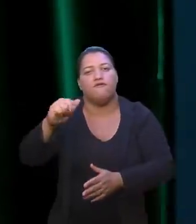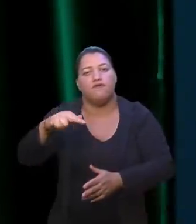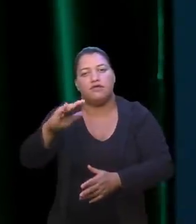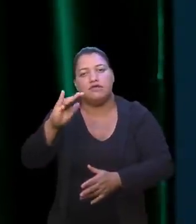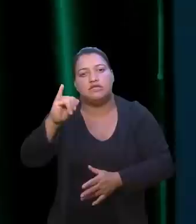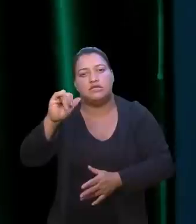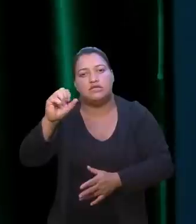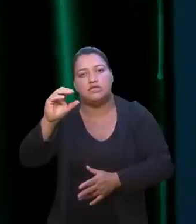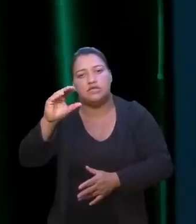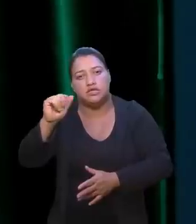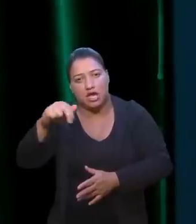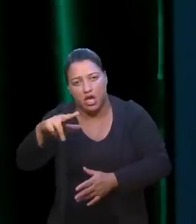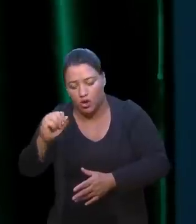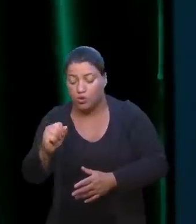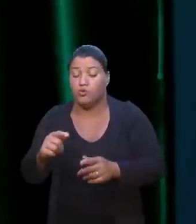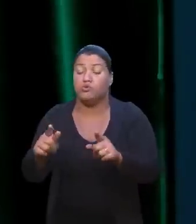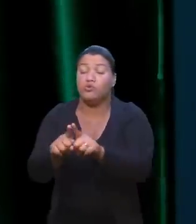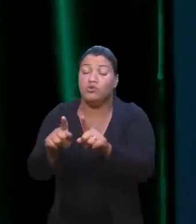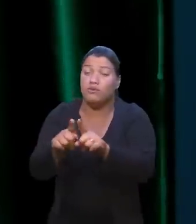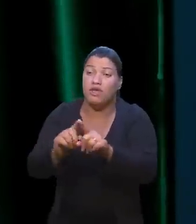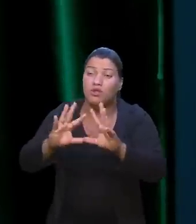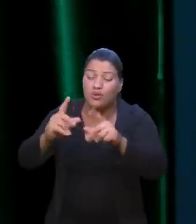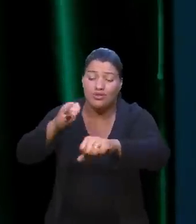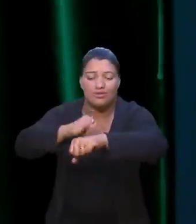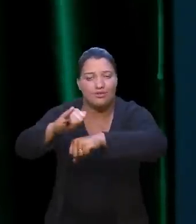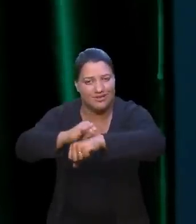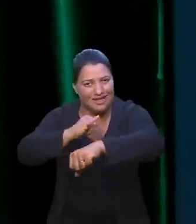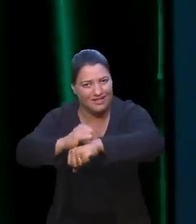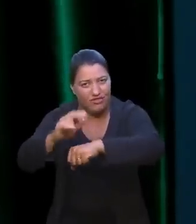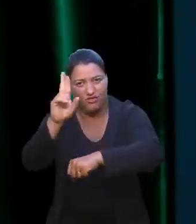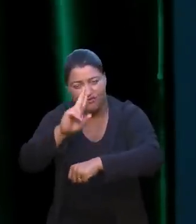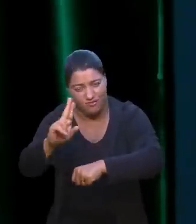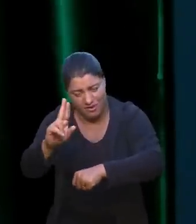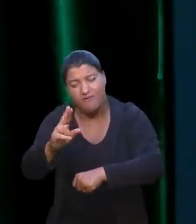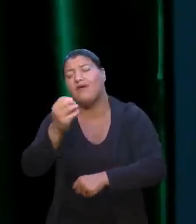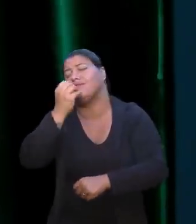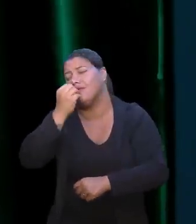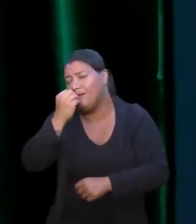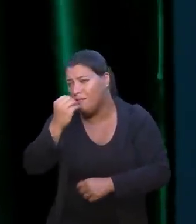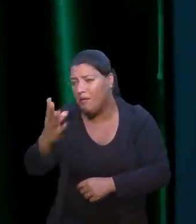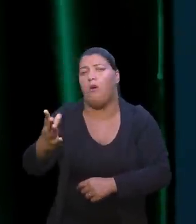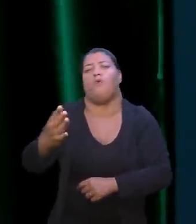os instrumentos que nós utilizaremos, valerá a pena. O galardão